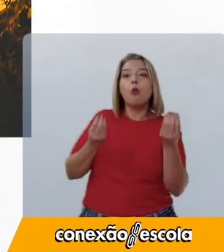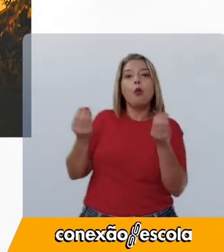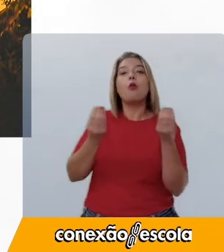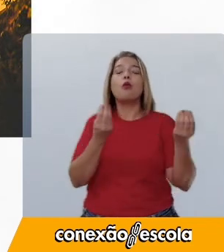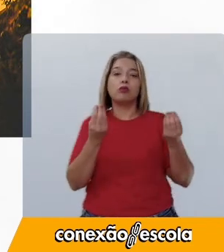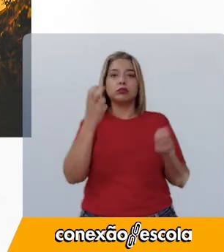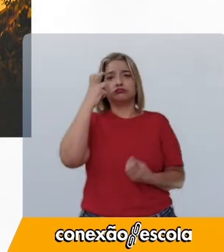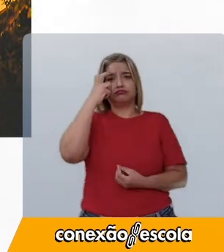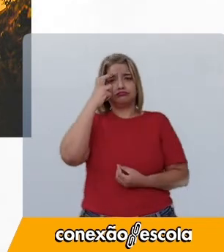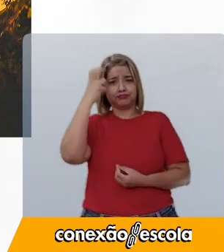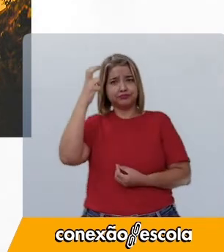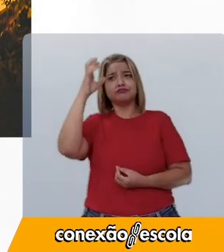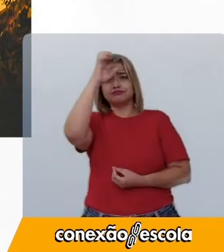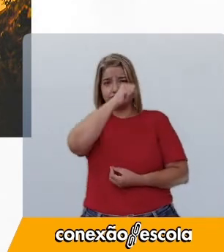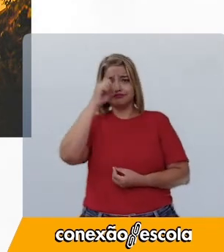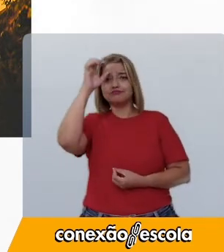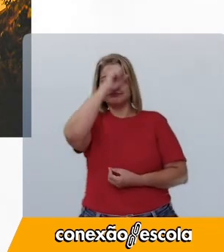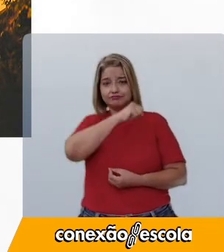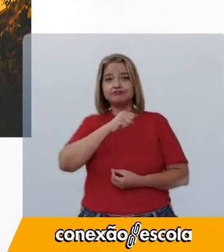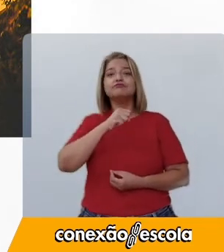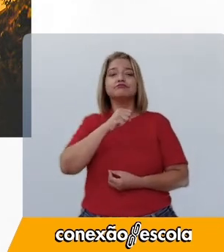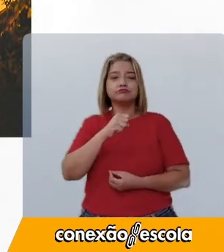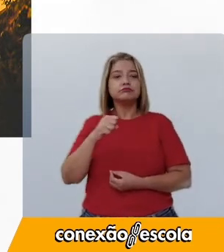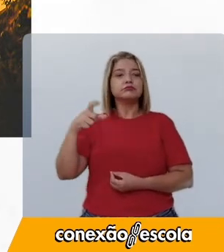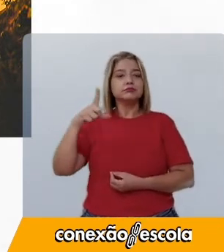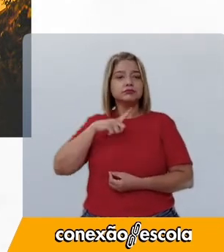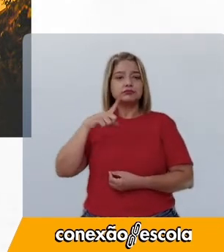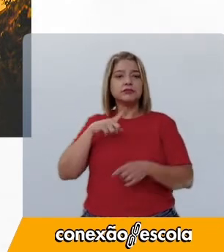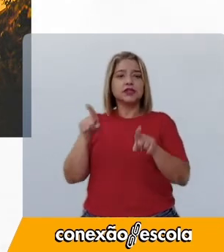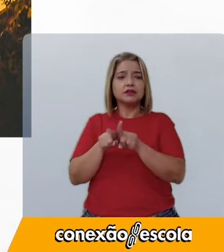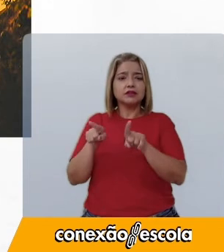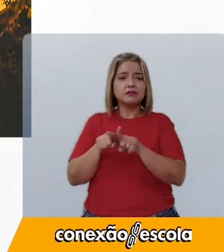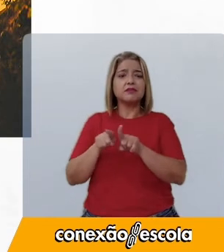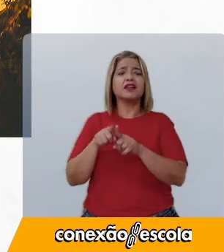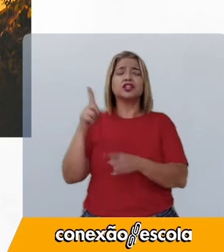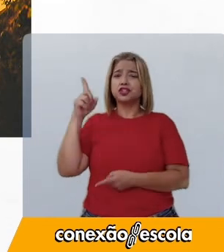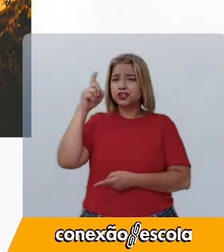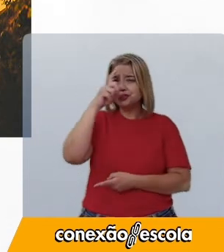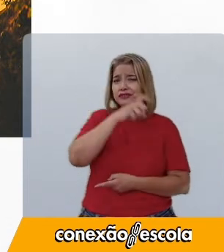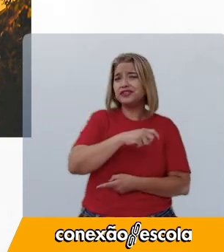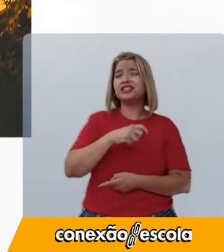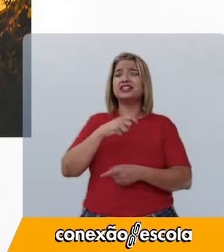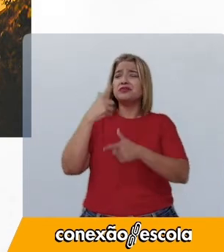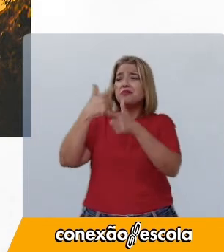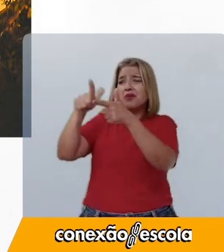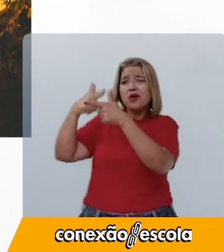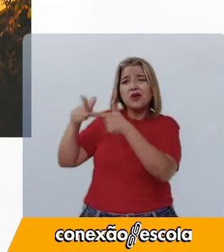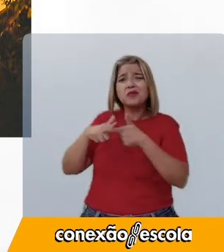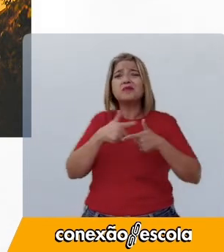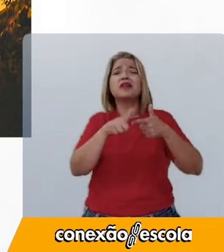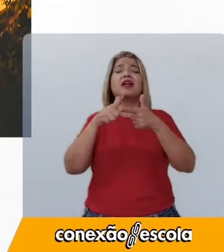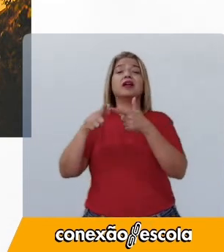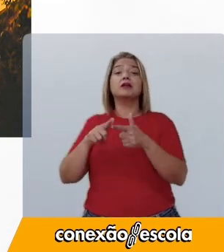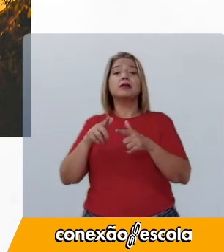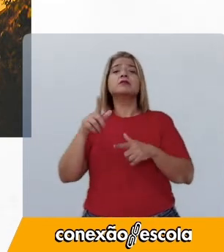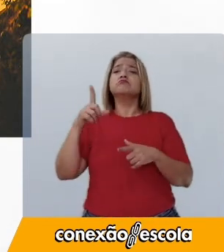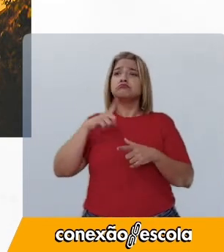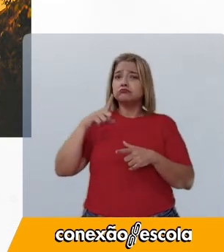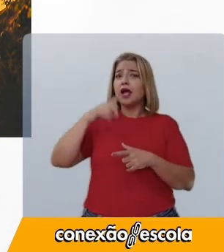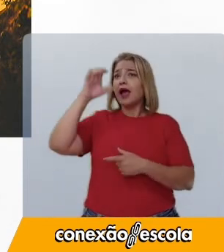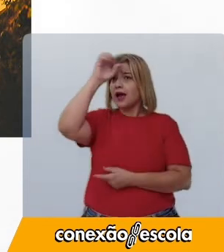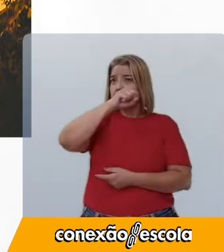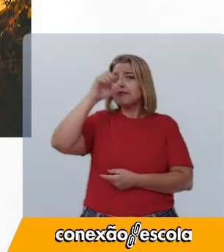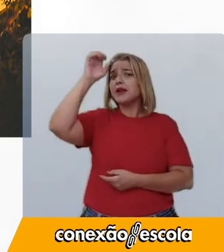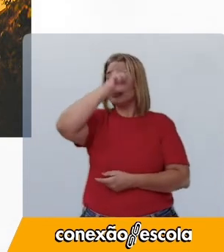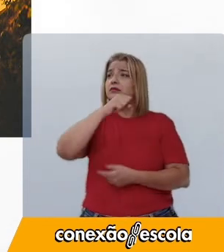rudes, aceitei contradições, lutas e pedras como lições de vida